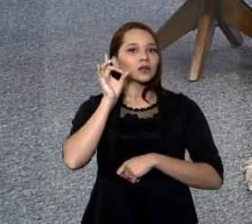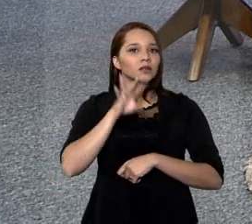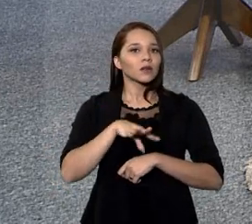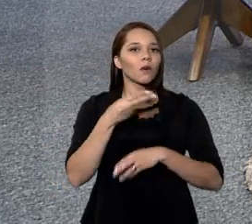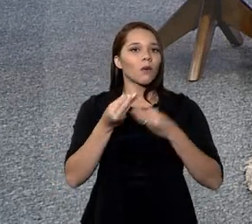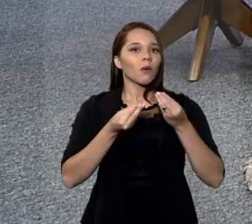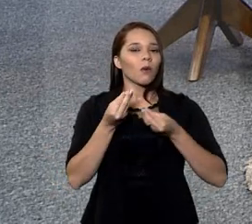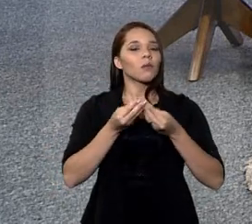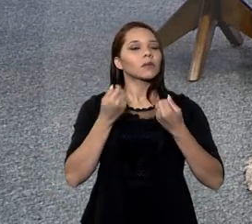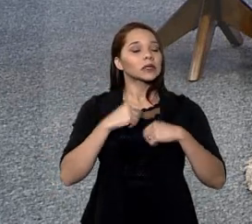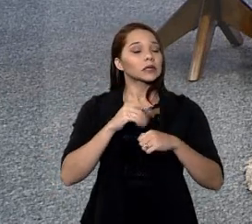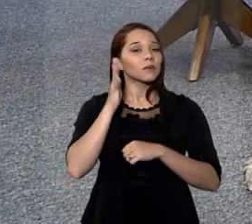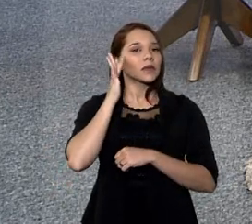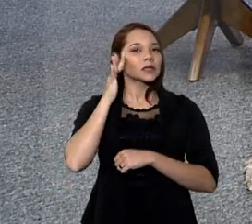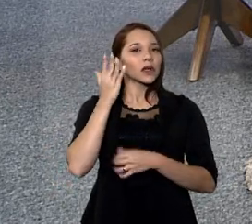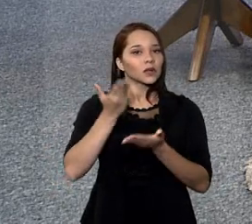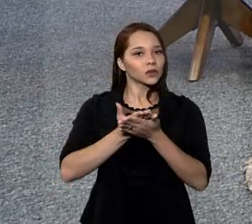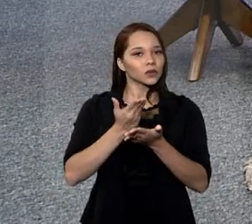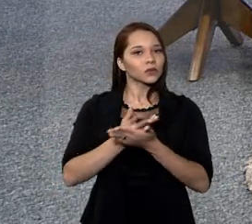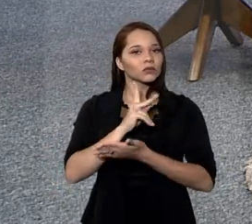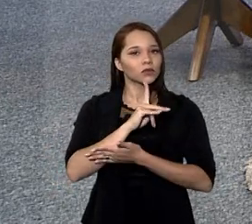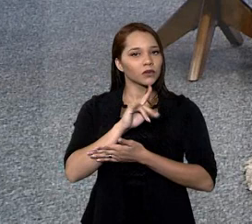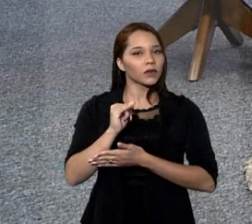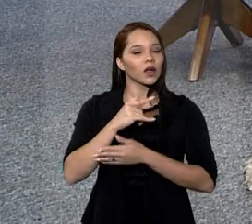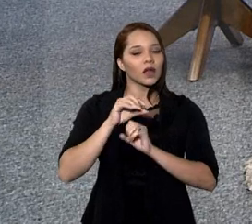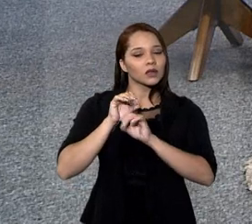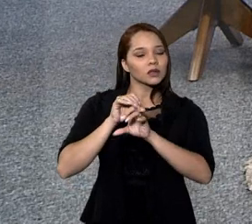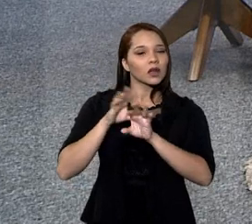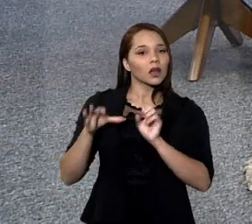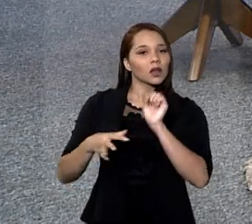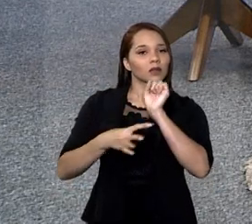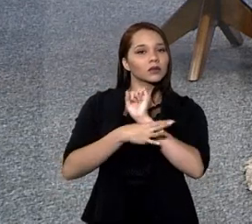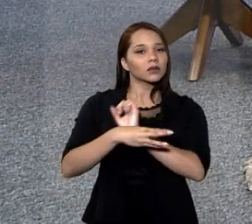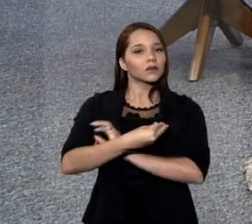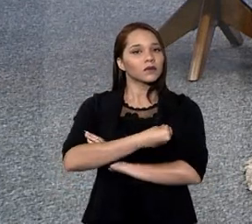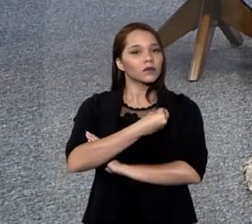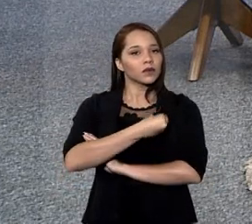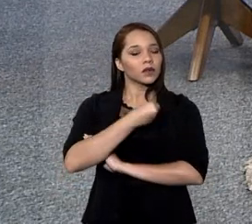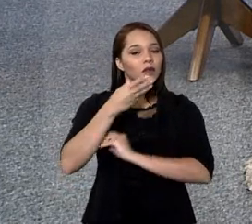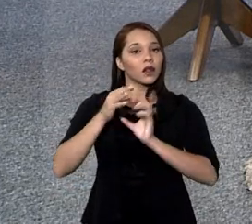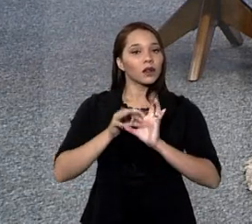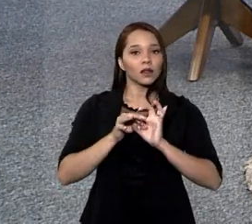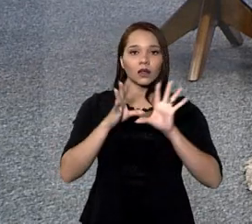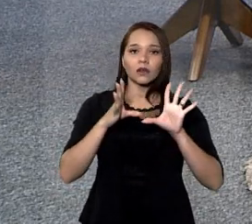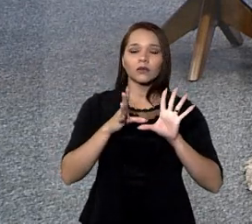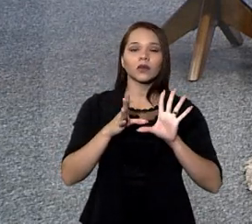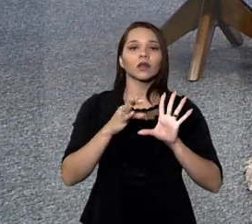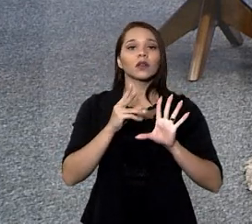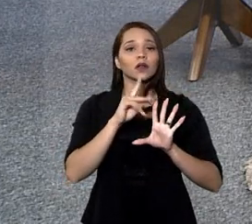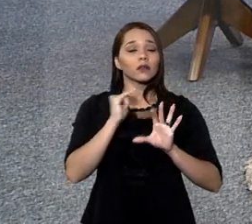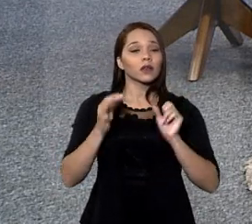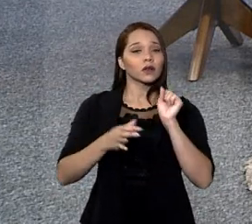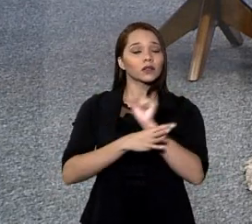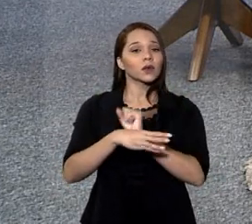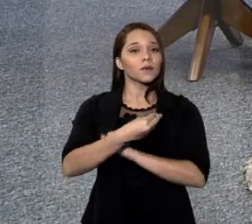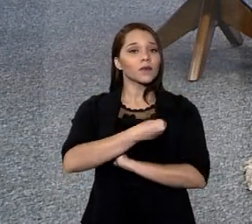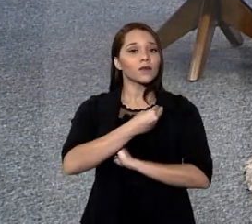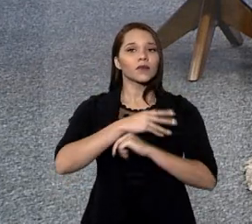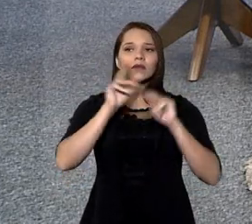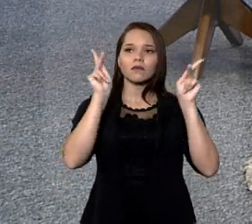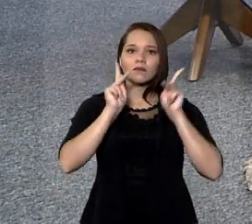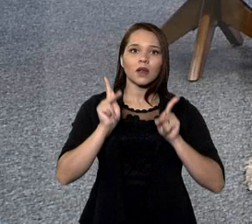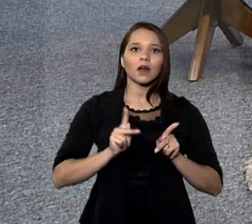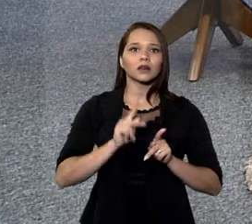tem que pensar endemonização disso a gente tem que pensar na verdade que são estudos que vão garantir aí uma venda é livre uma vida